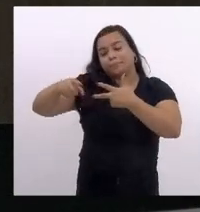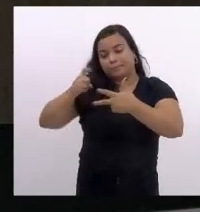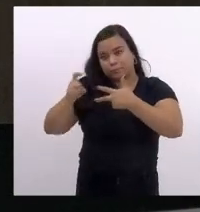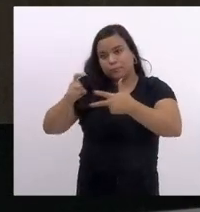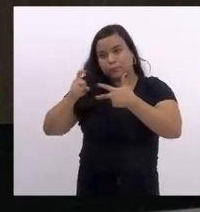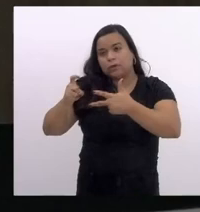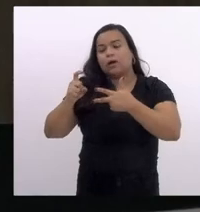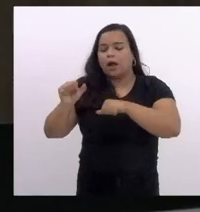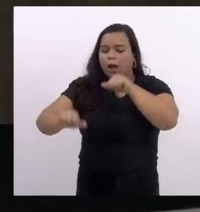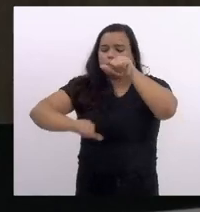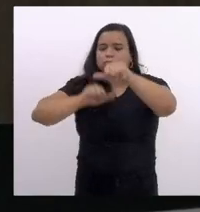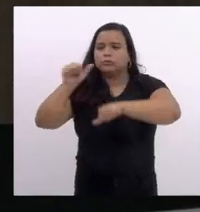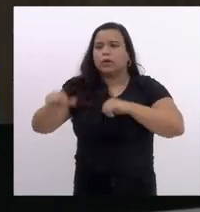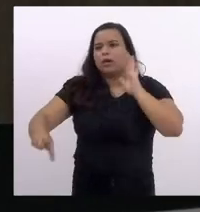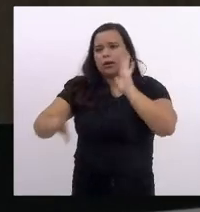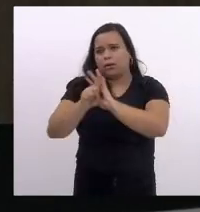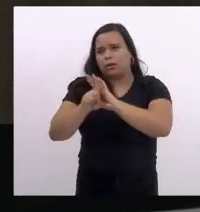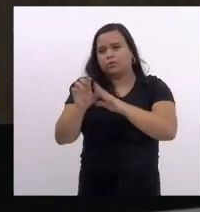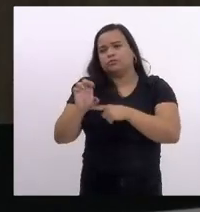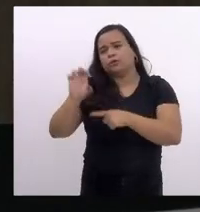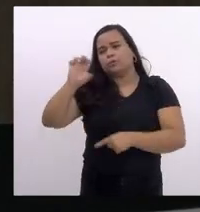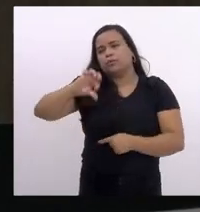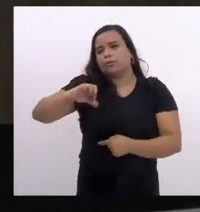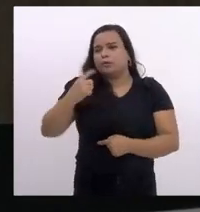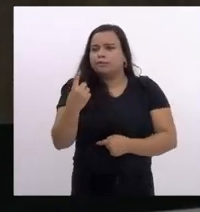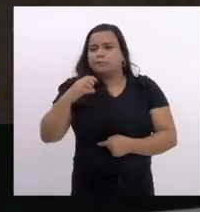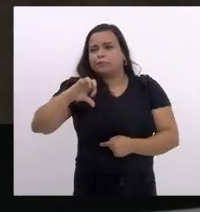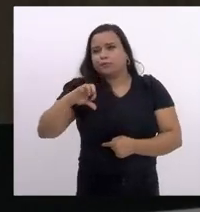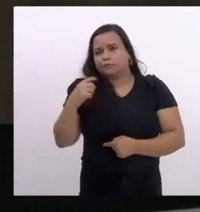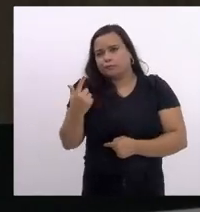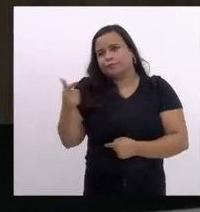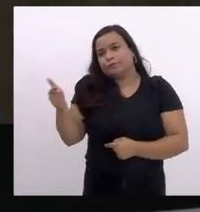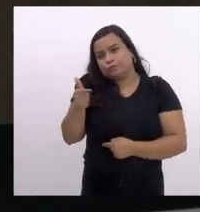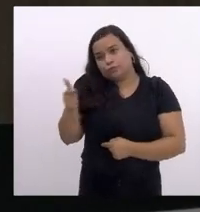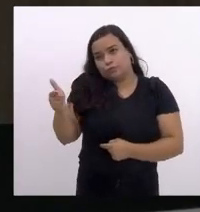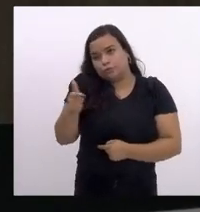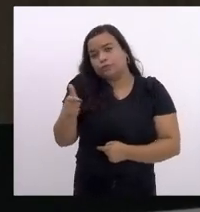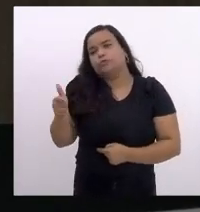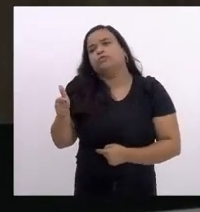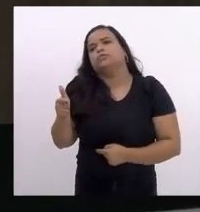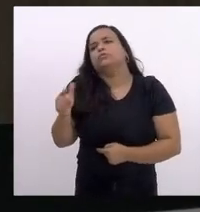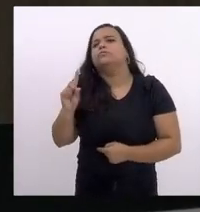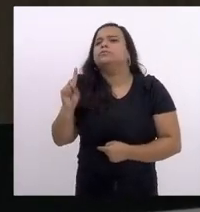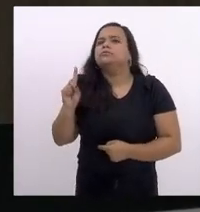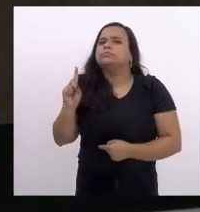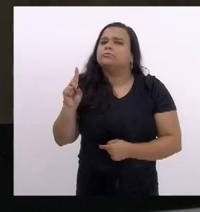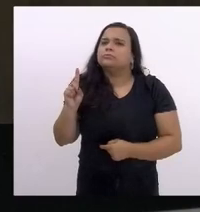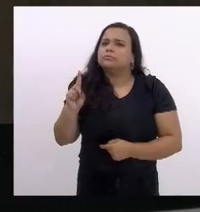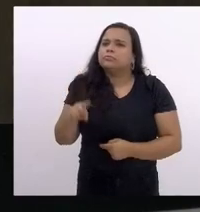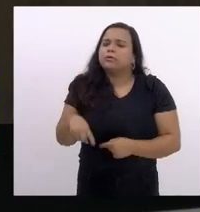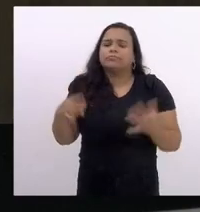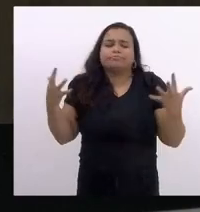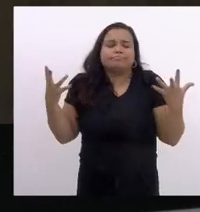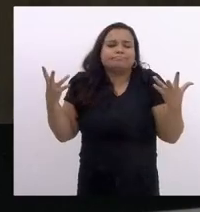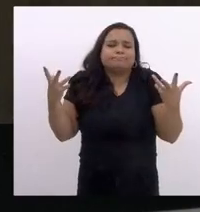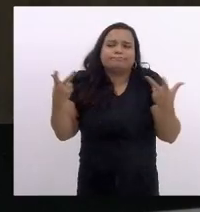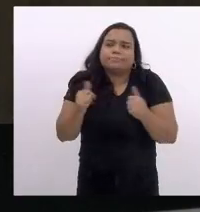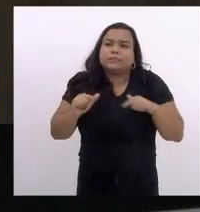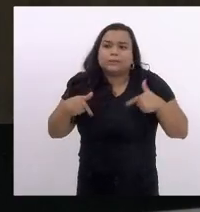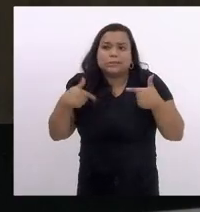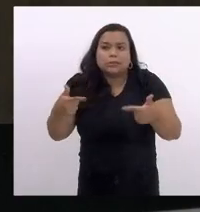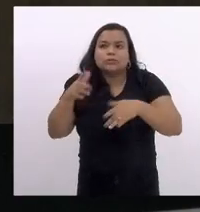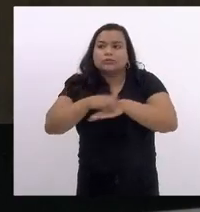estadual 9191 de 22, que foi uma brilhante iniciativa de